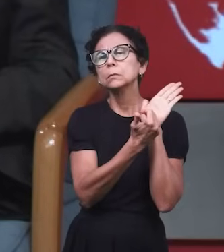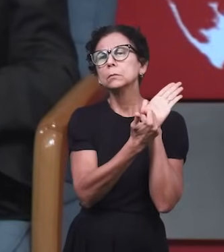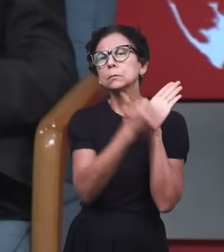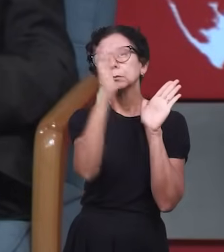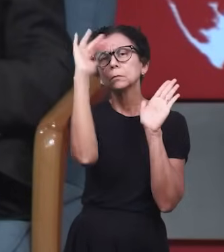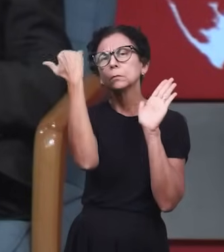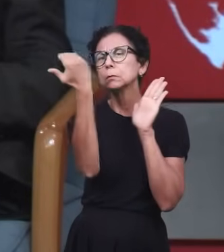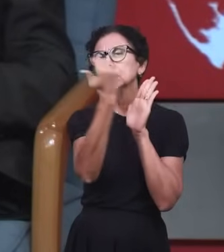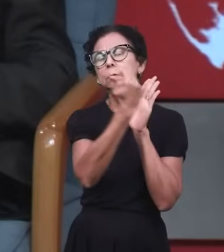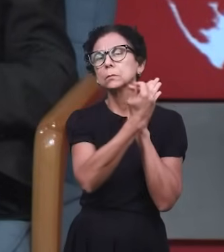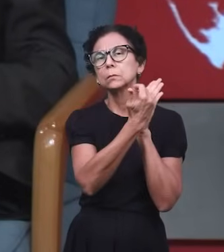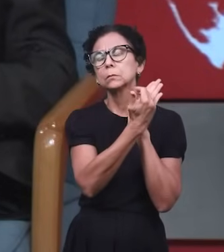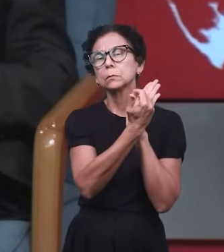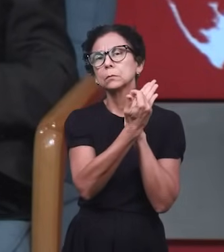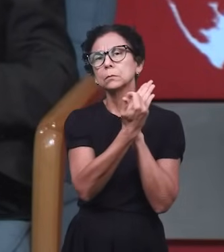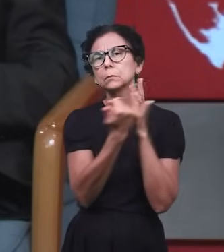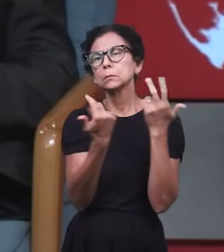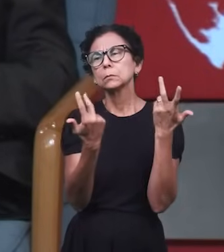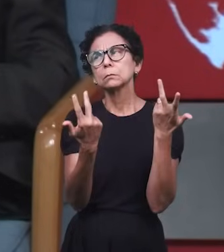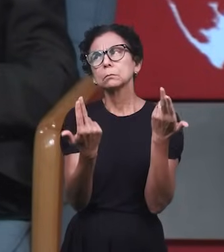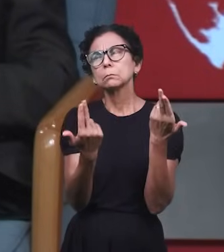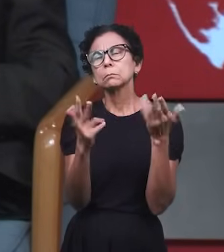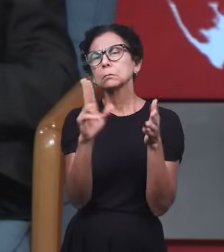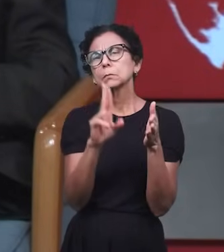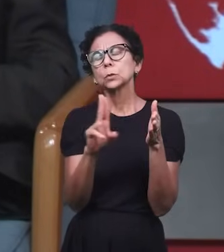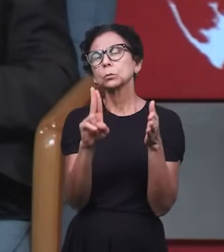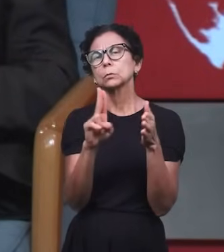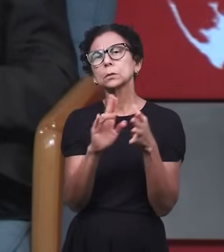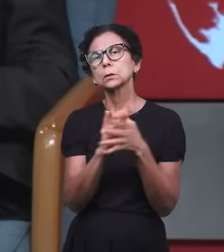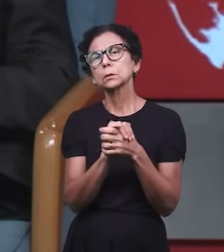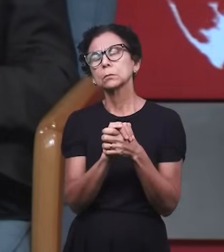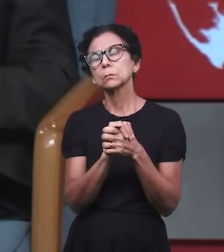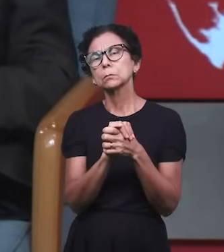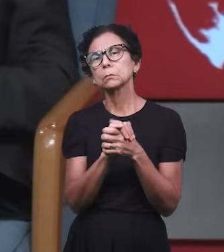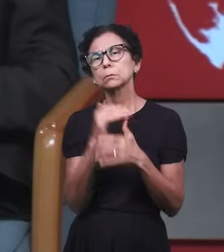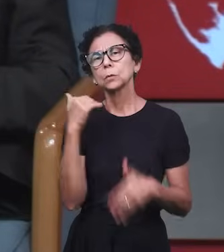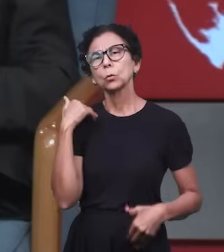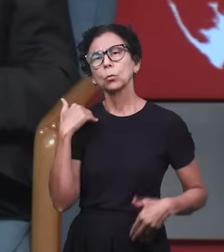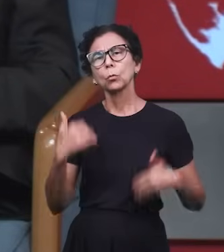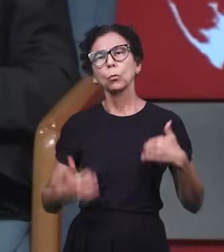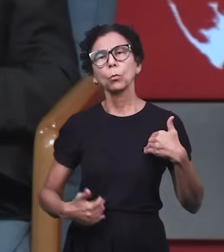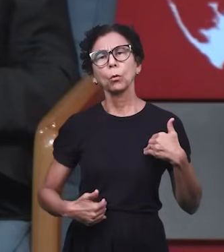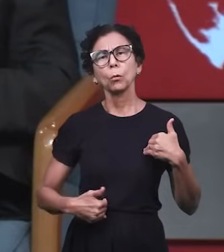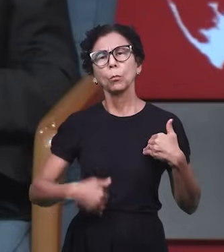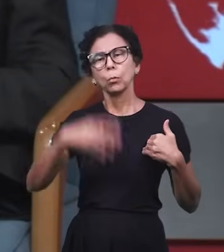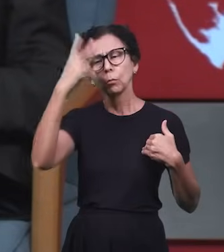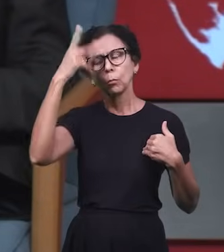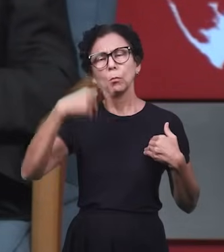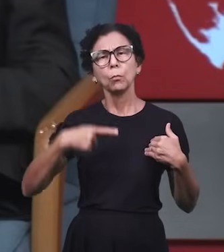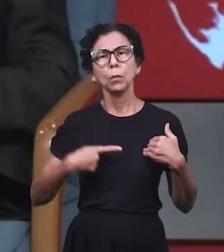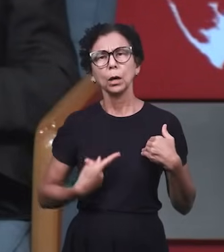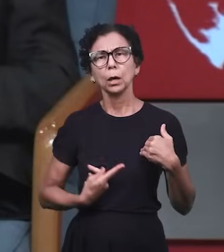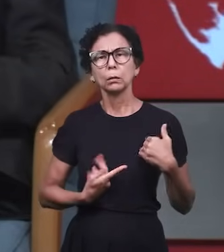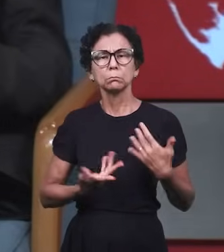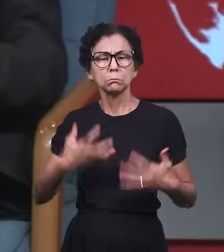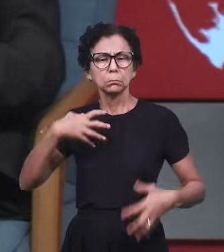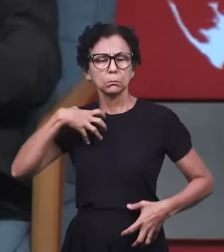mesma ordem que se usa para falar sobre o corpo humano. Então,